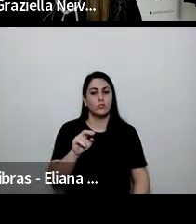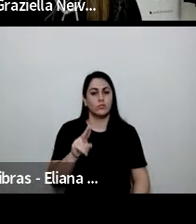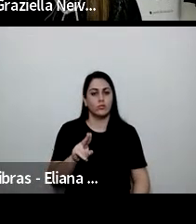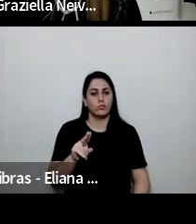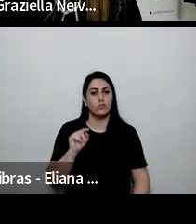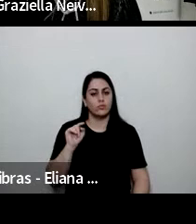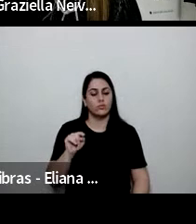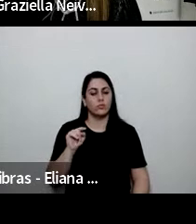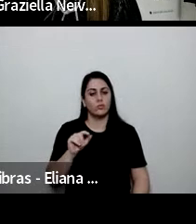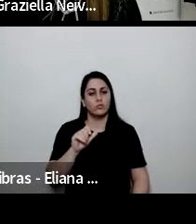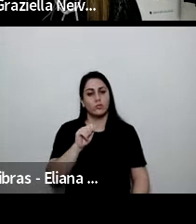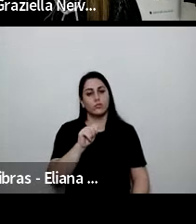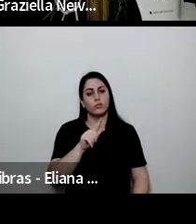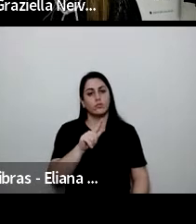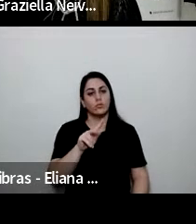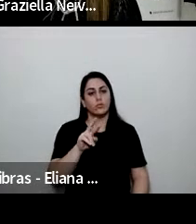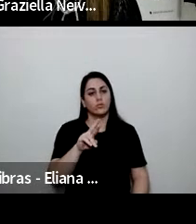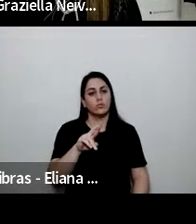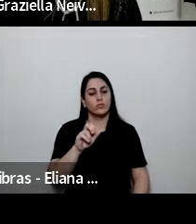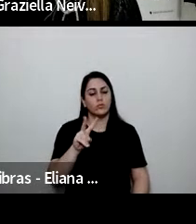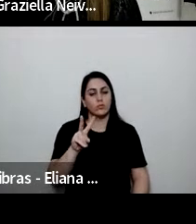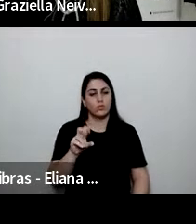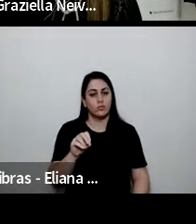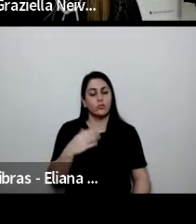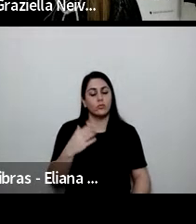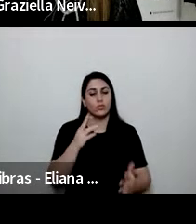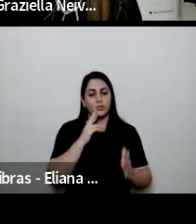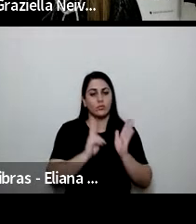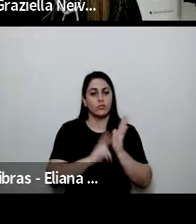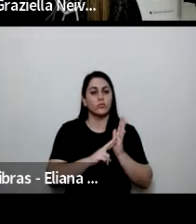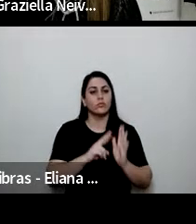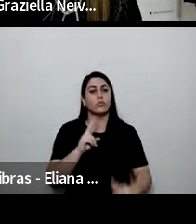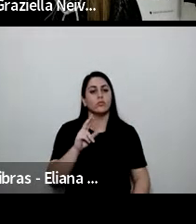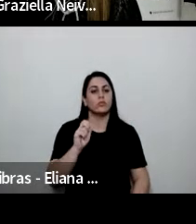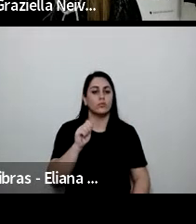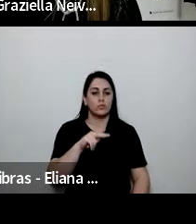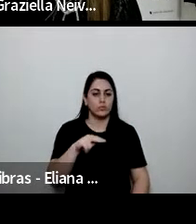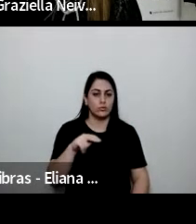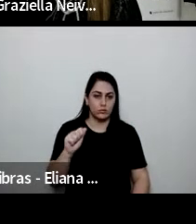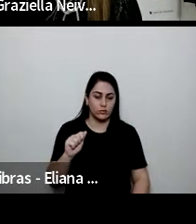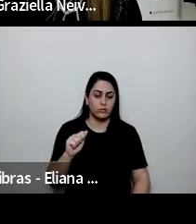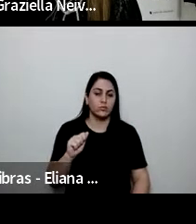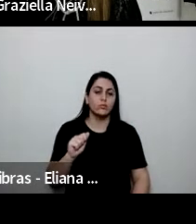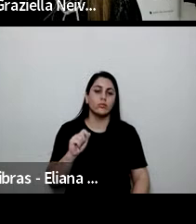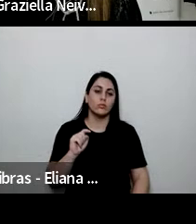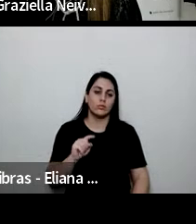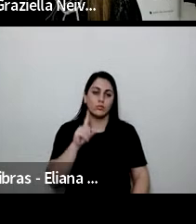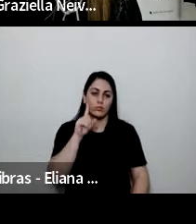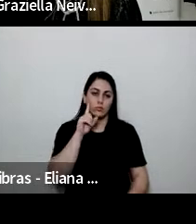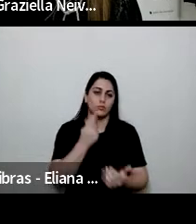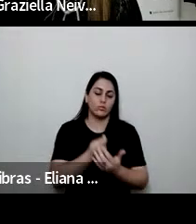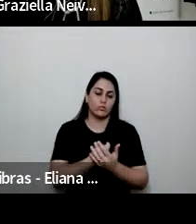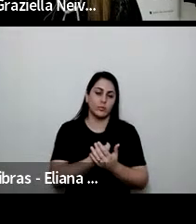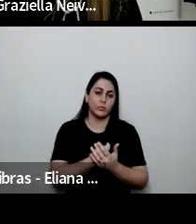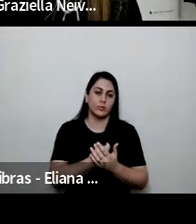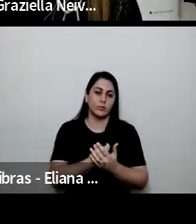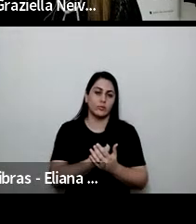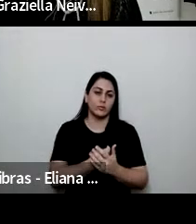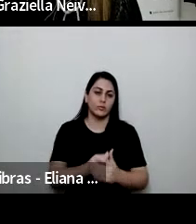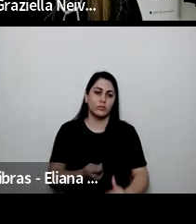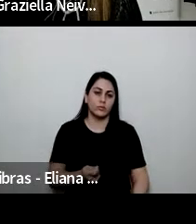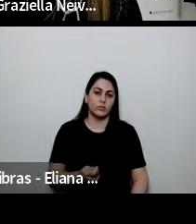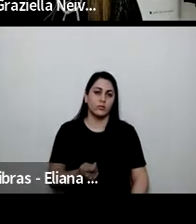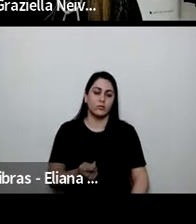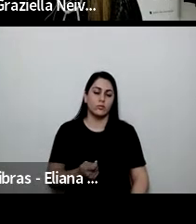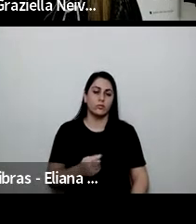agrava de instrumento a douta relatora Dra Ana Graciela decide e decide